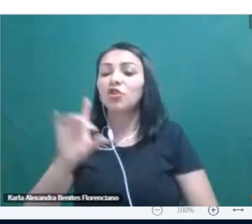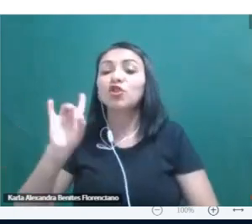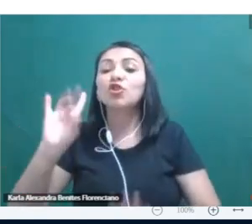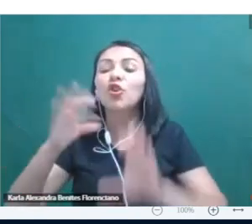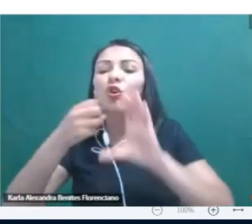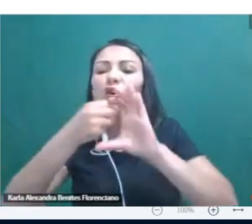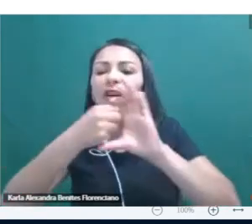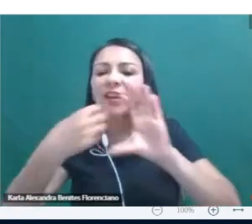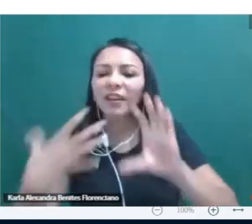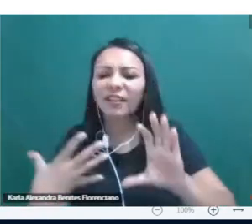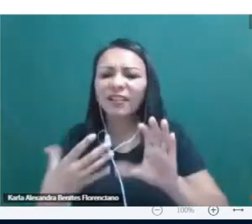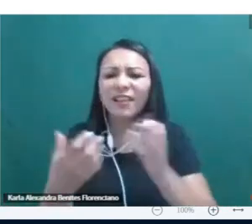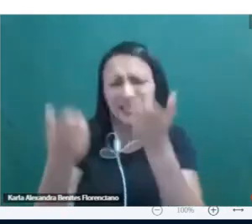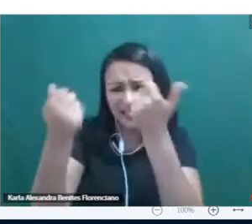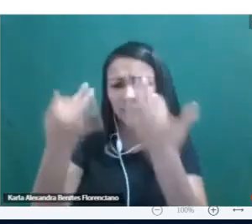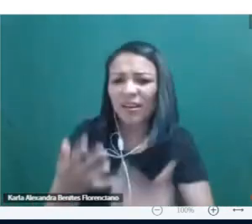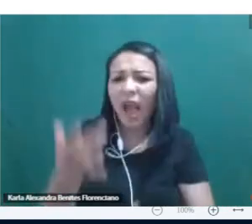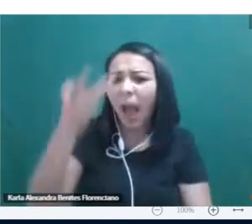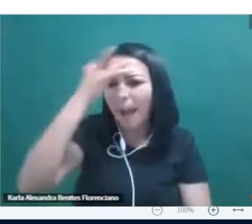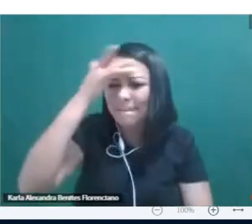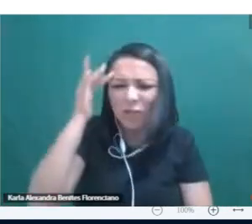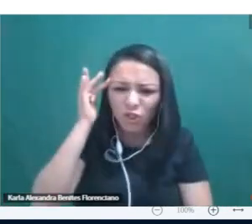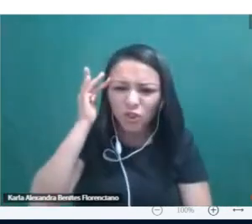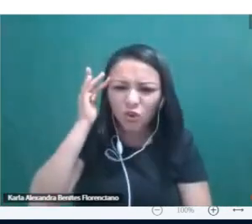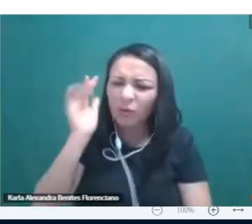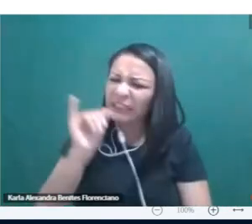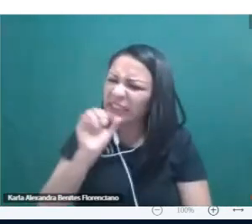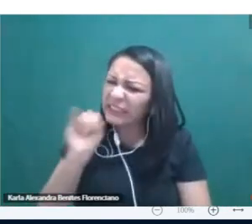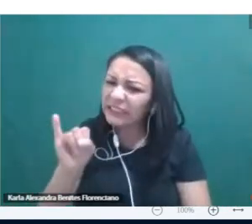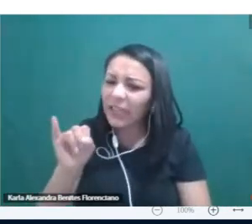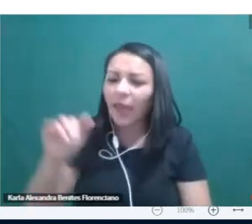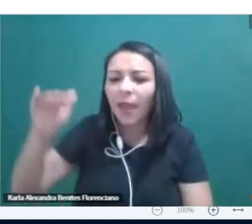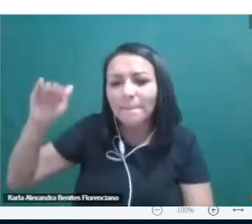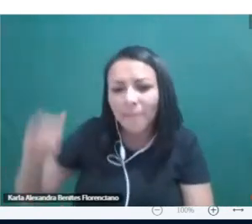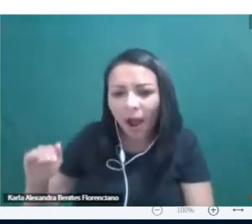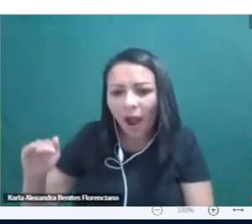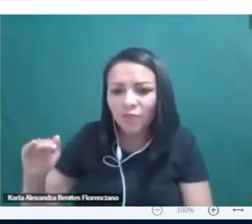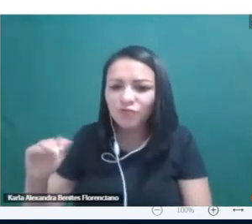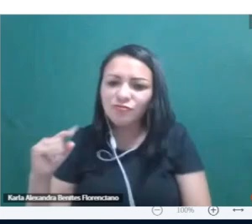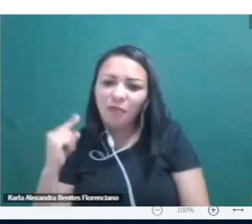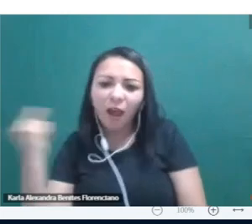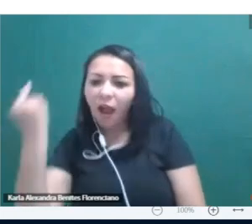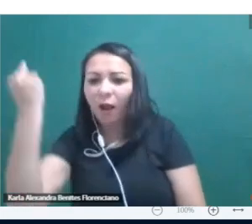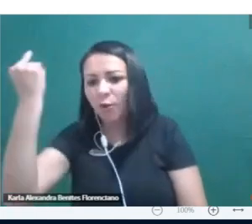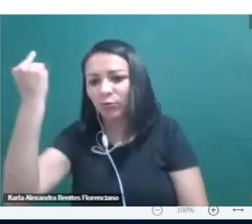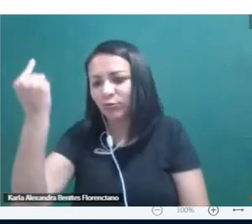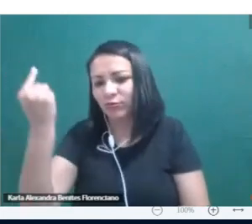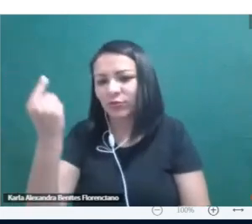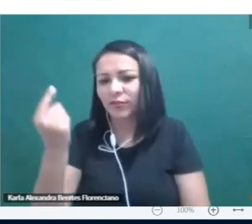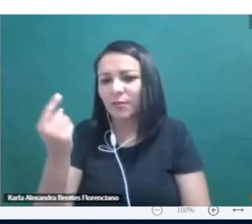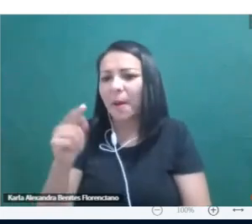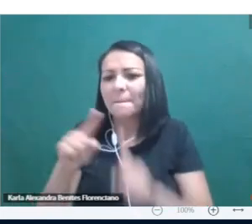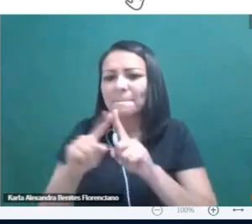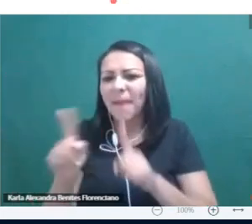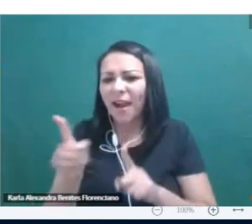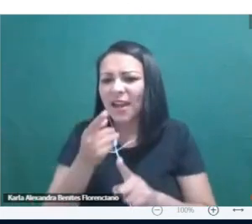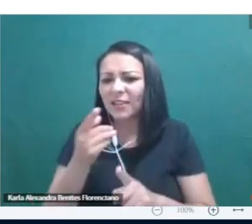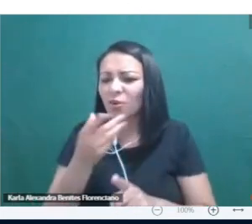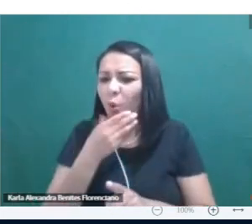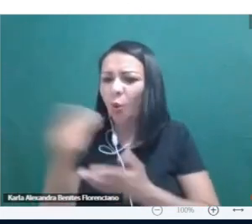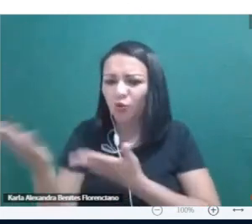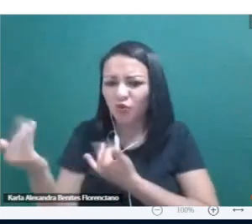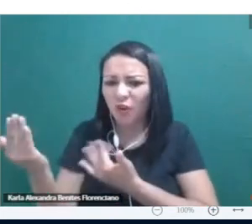descreve um detalhe, dá um detalhe do rapaz, mas não fala que ele está fazendo nada. Por isso, esse